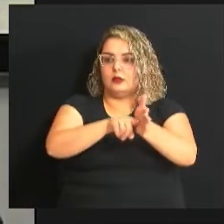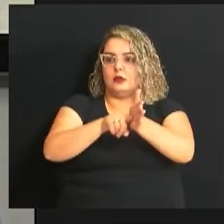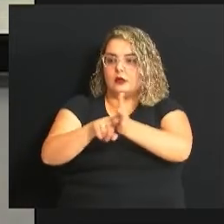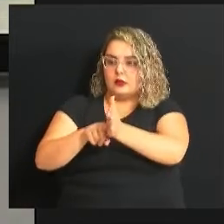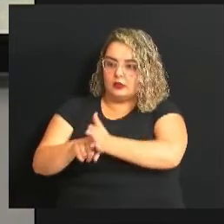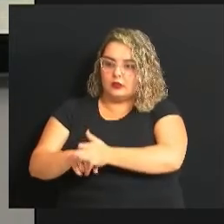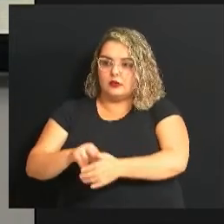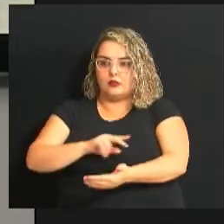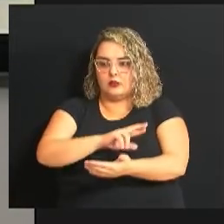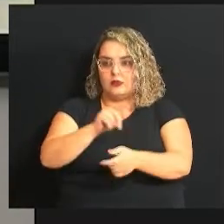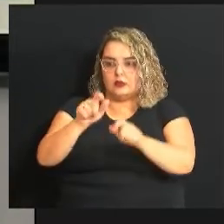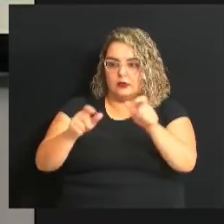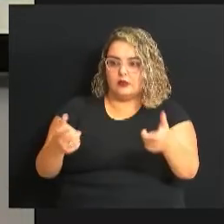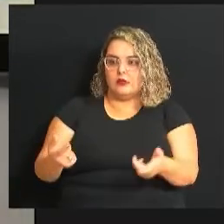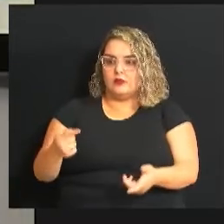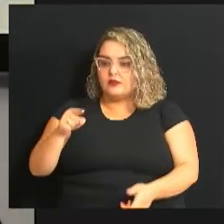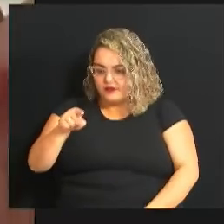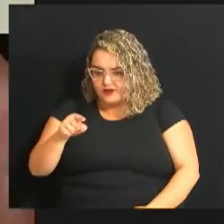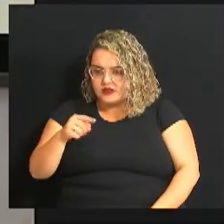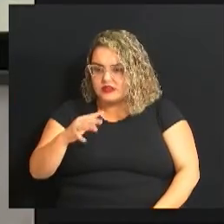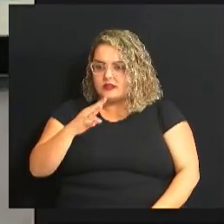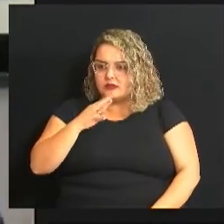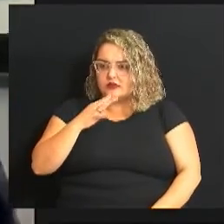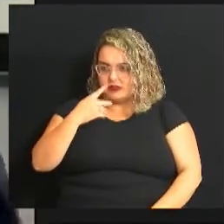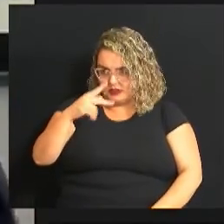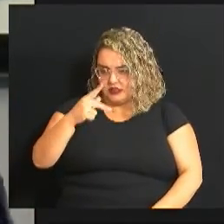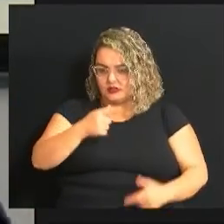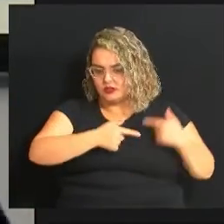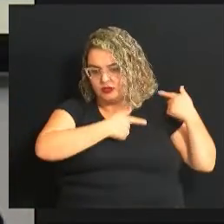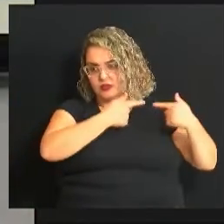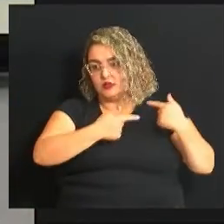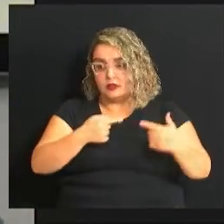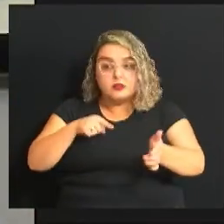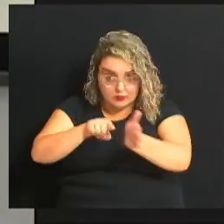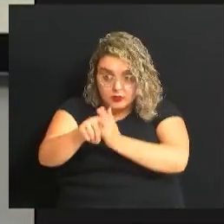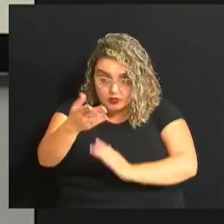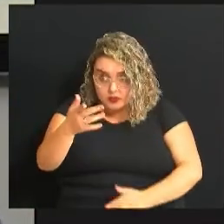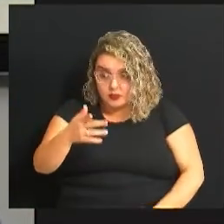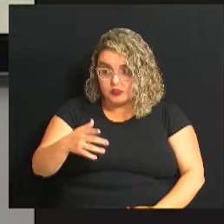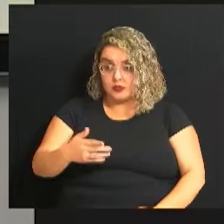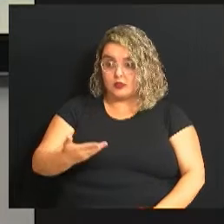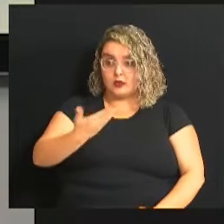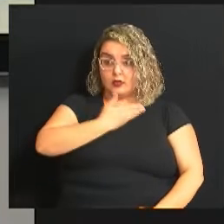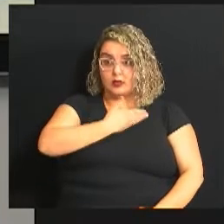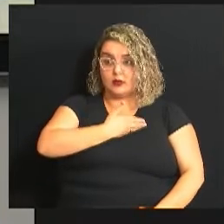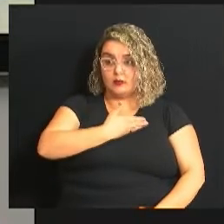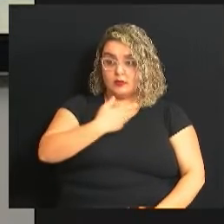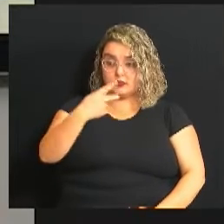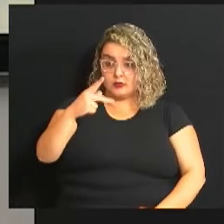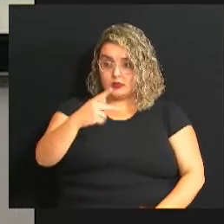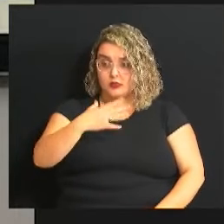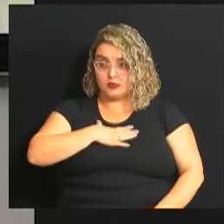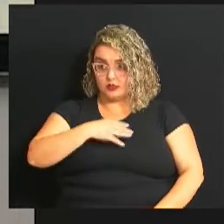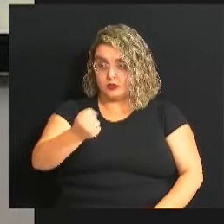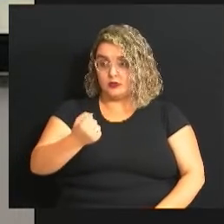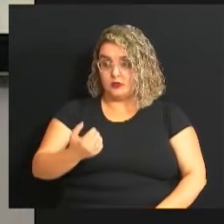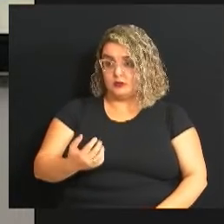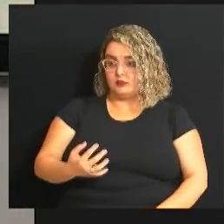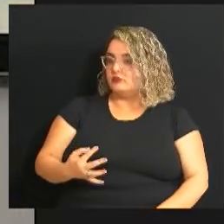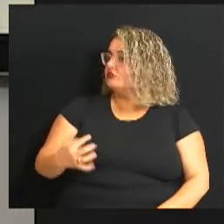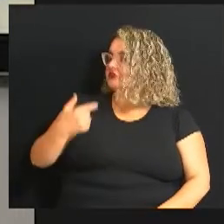né, de perguntar, você conhece, na tua geração, eu até pergunto para você, Gabriel, algum amigo seu que se suicidou? Eu não